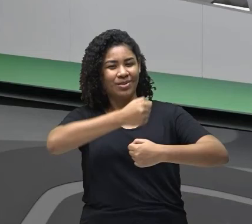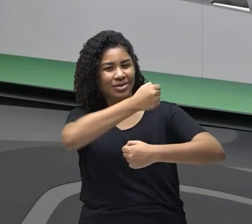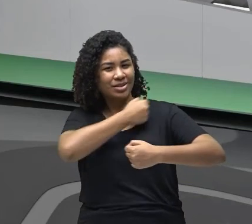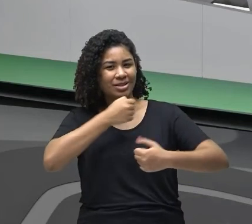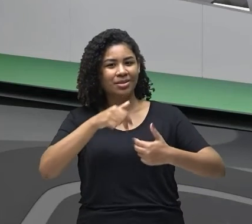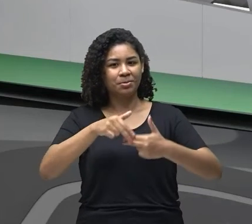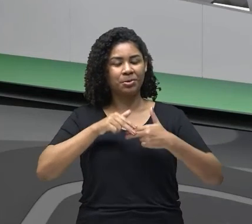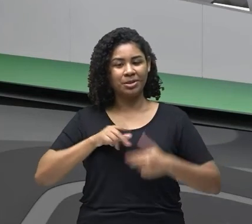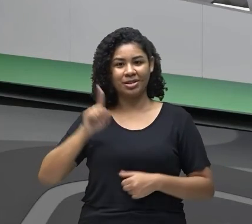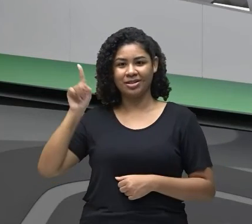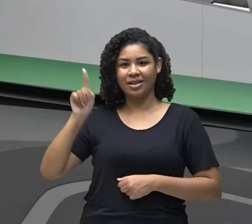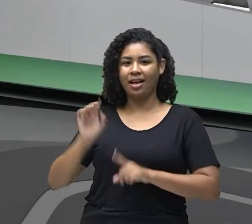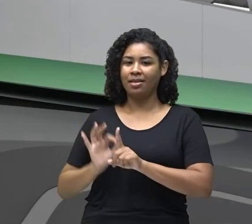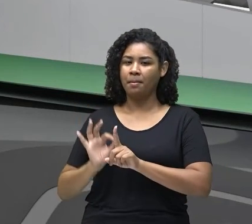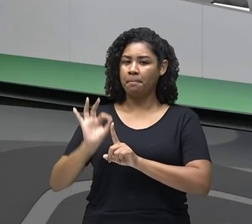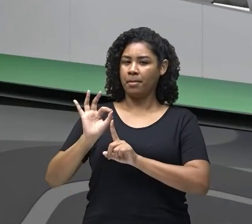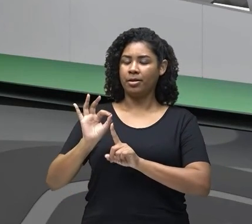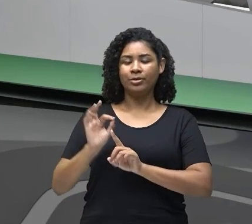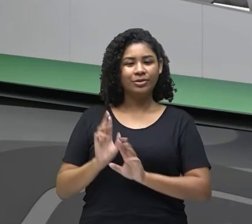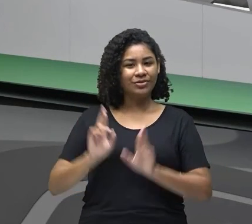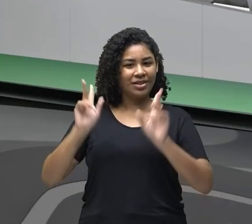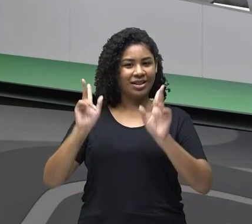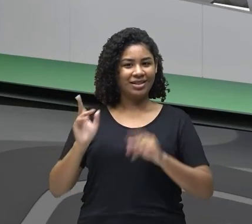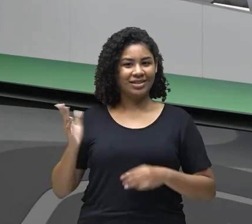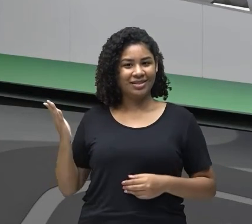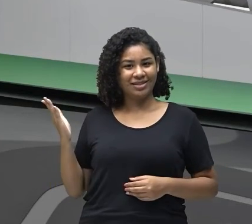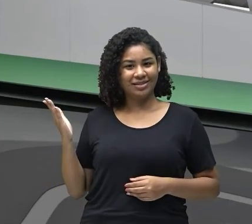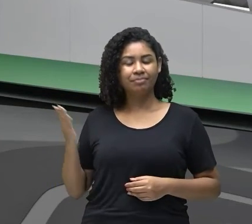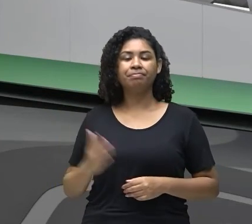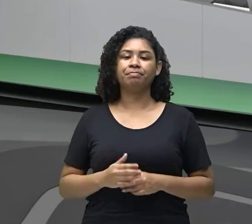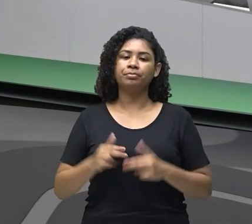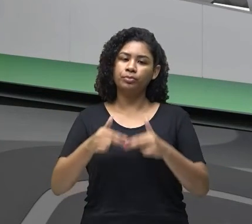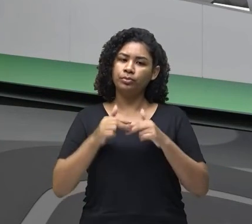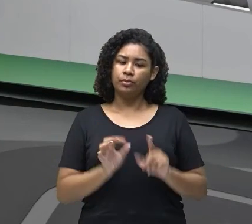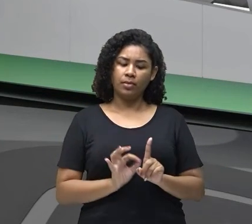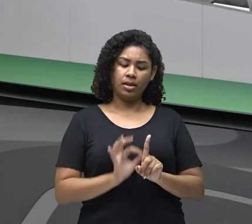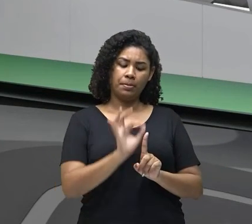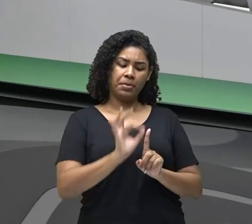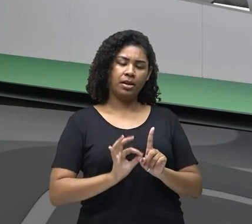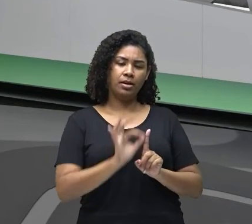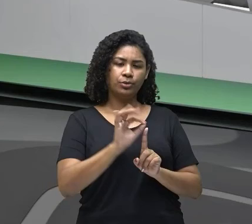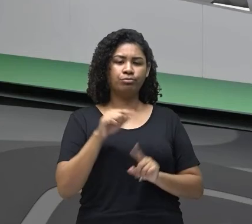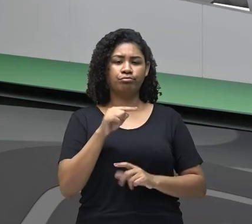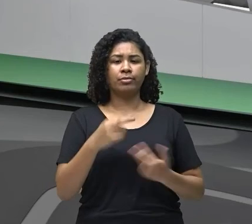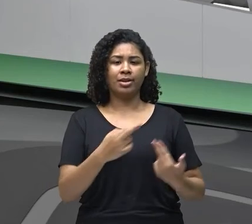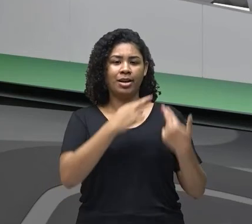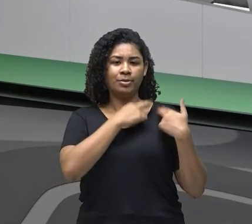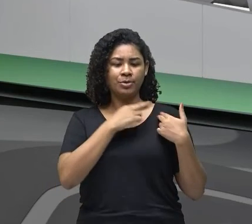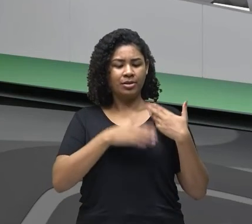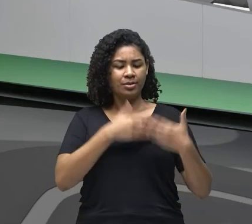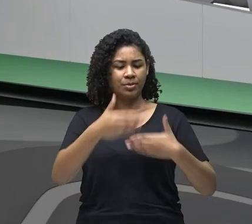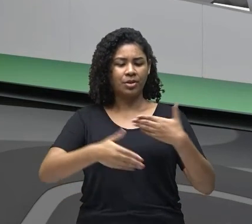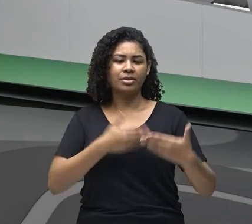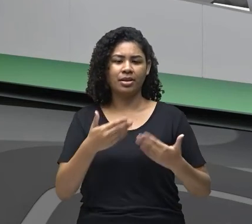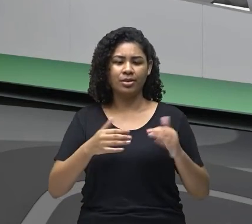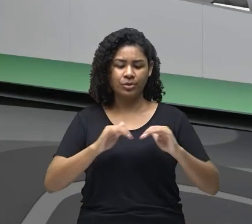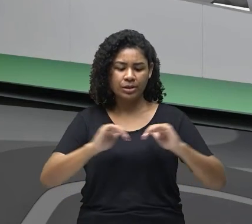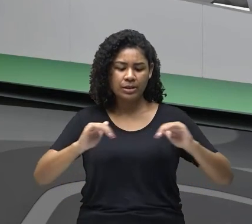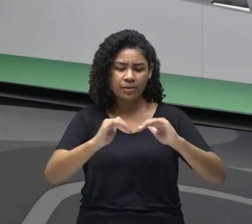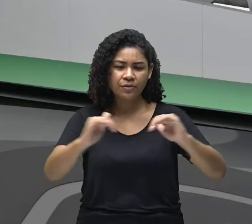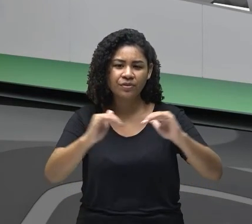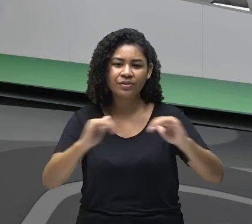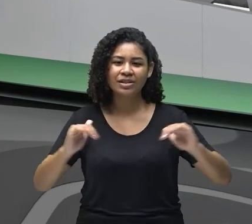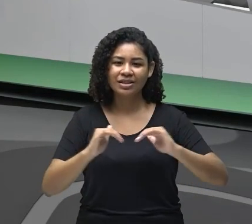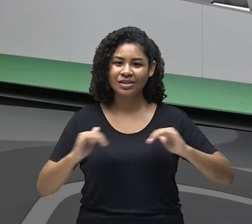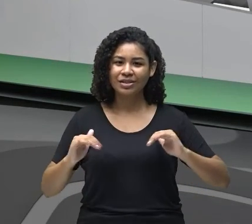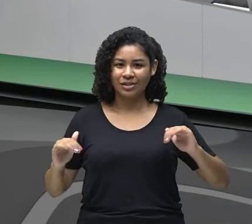se separar, tá? Então, a gente observa que a temperatura está relacionada com esse processo, onde cada